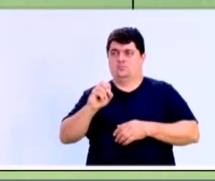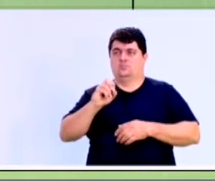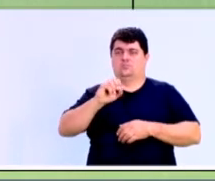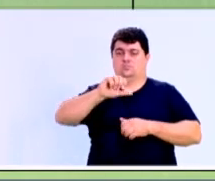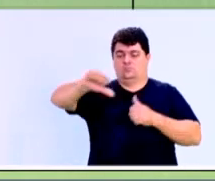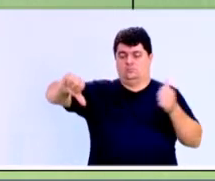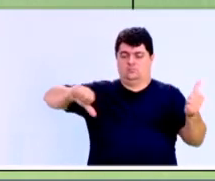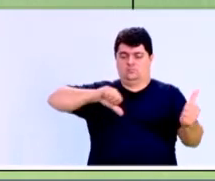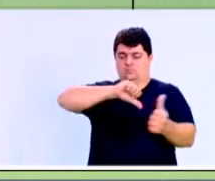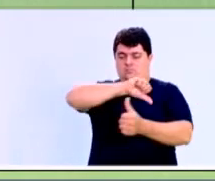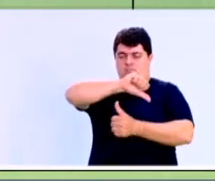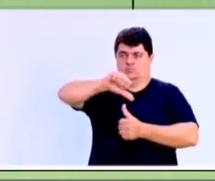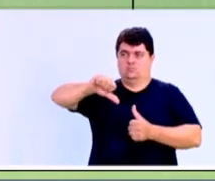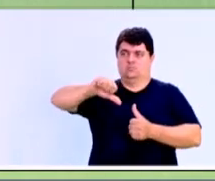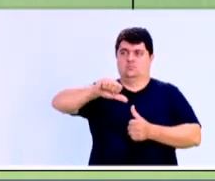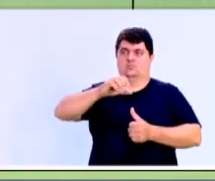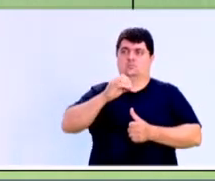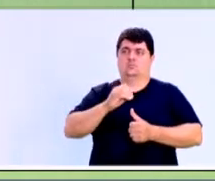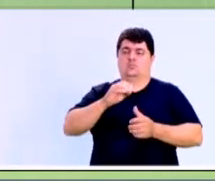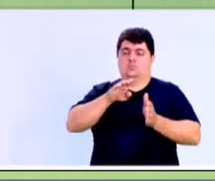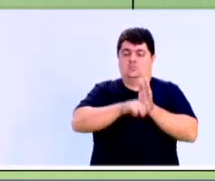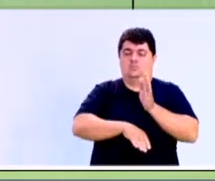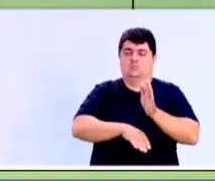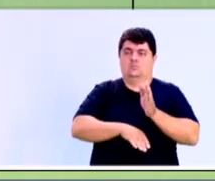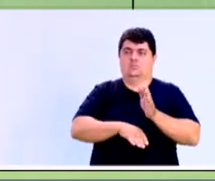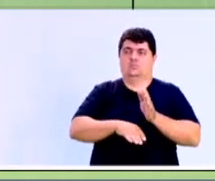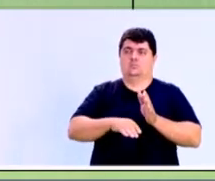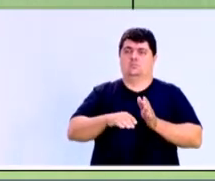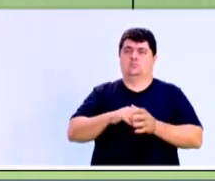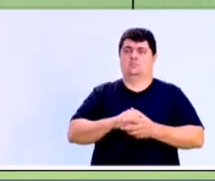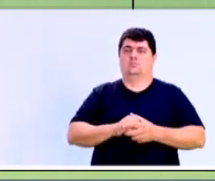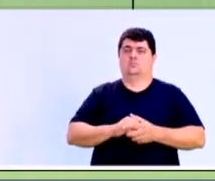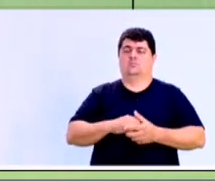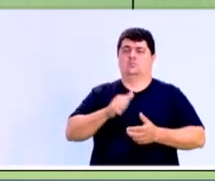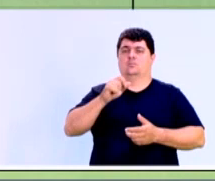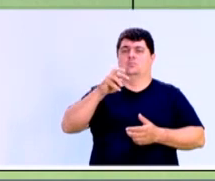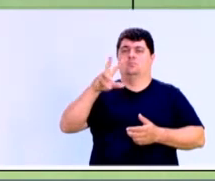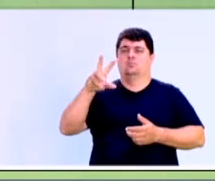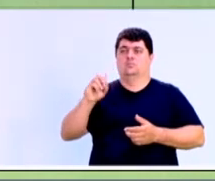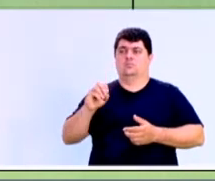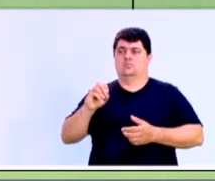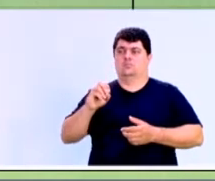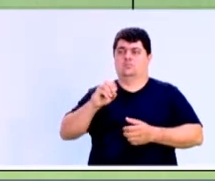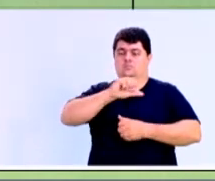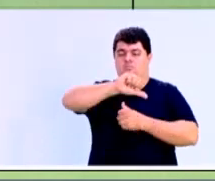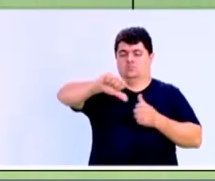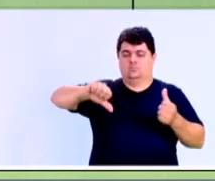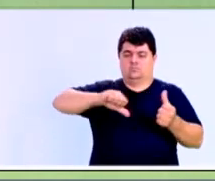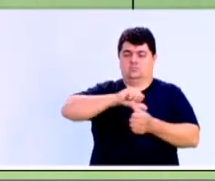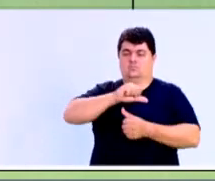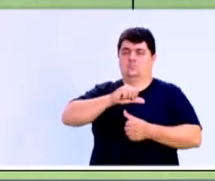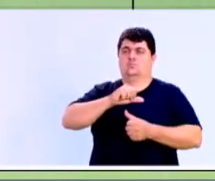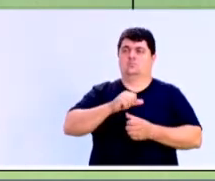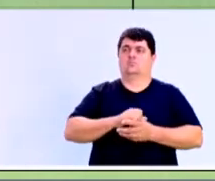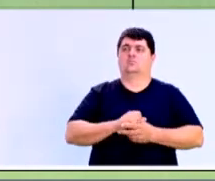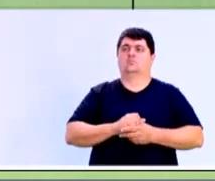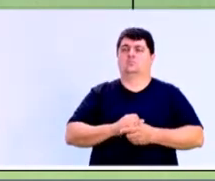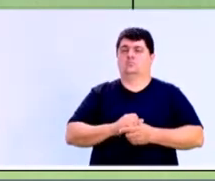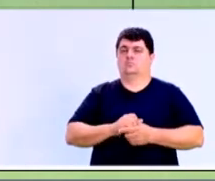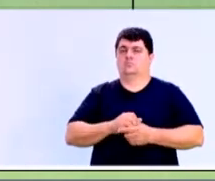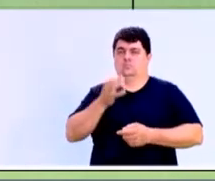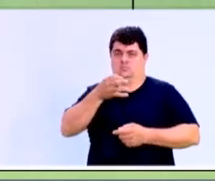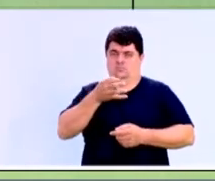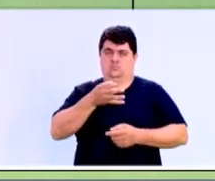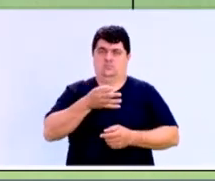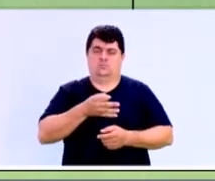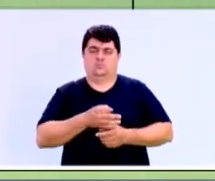circulante operacional menos o meu ativo circulante operacional. É isso, professora?